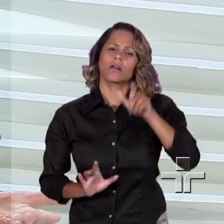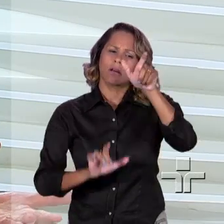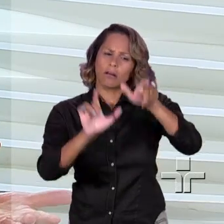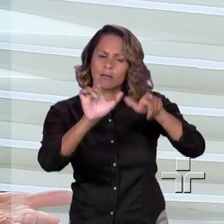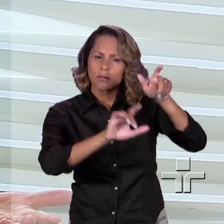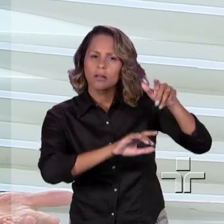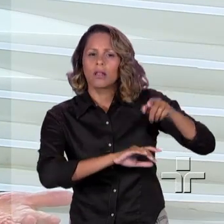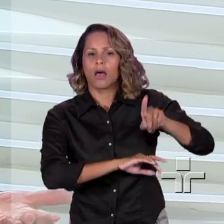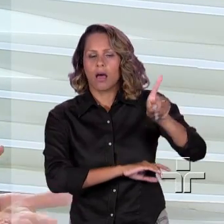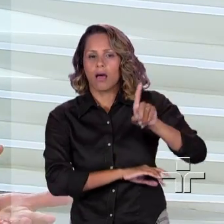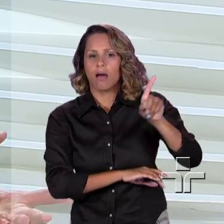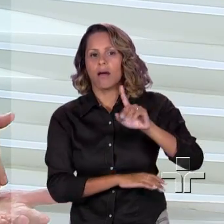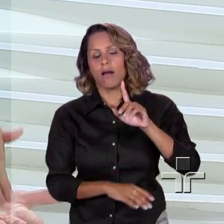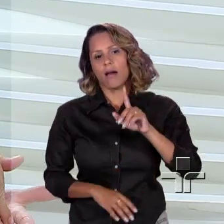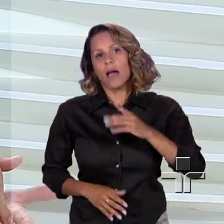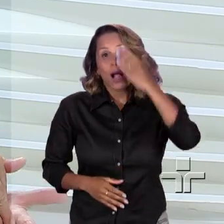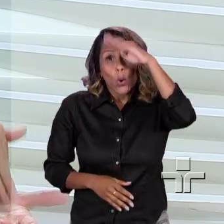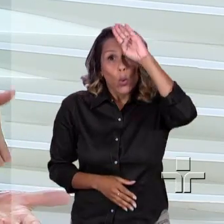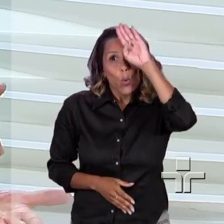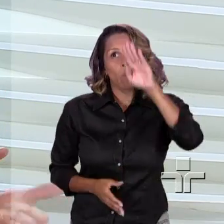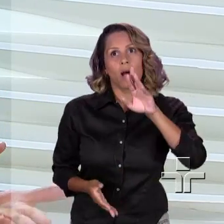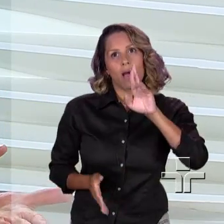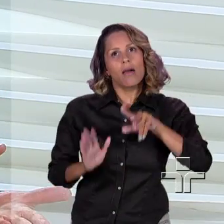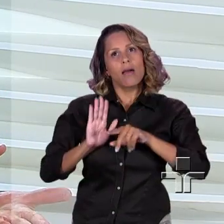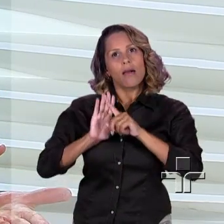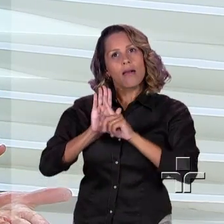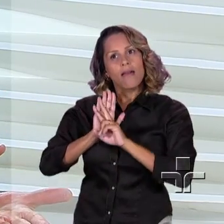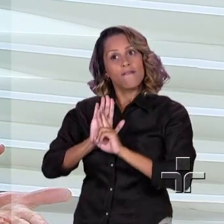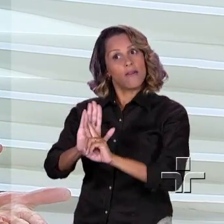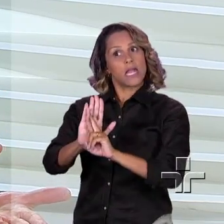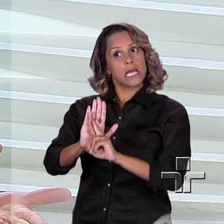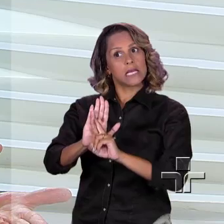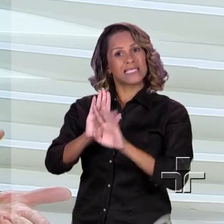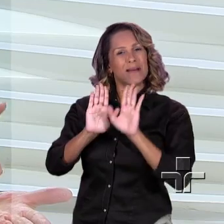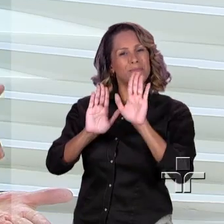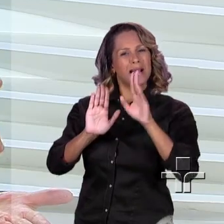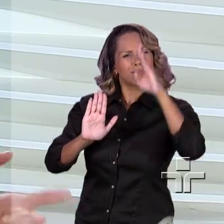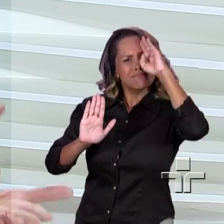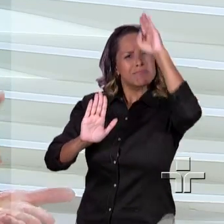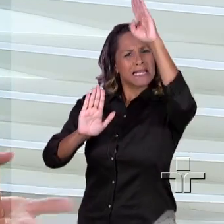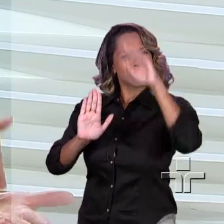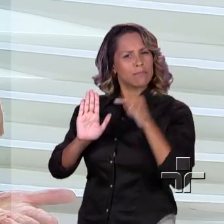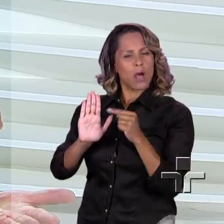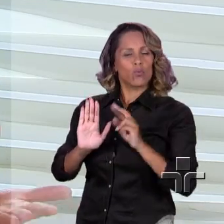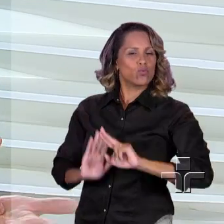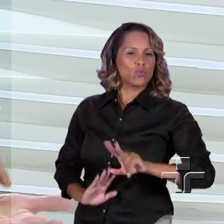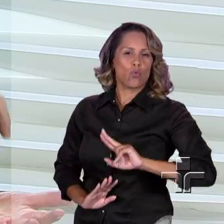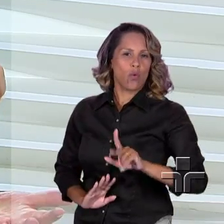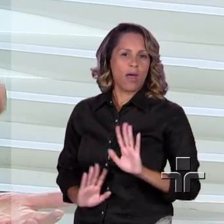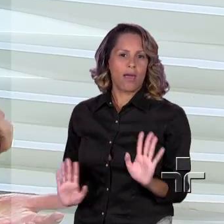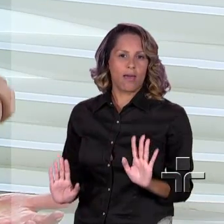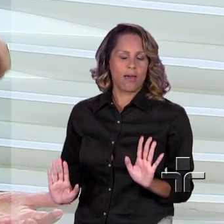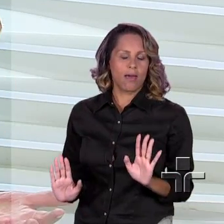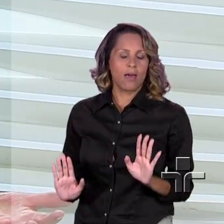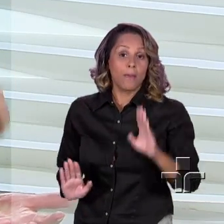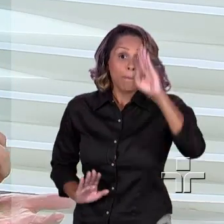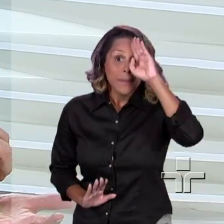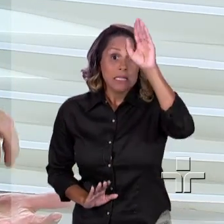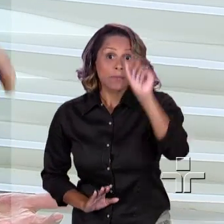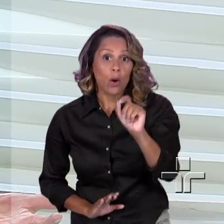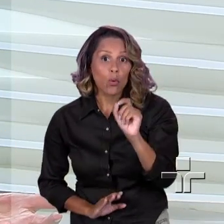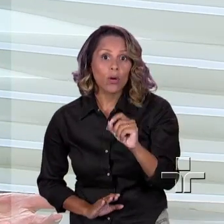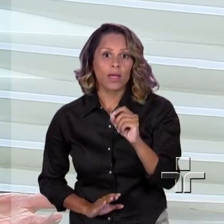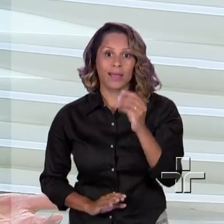tão... Cuba era uma referência, mas não era o fundamental. O fundamental era tentar formar uma revolução aqui